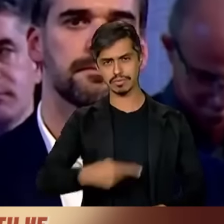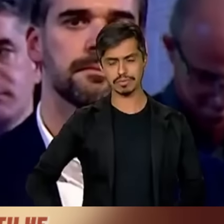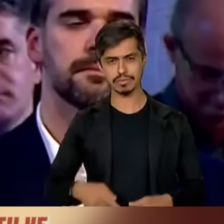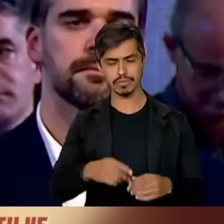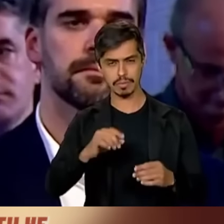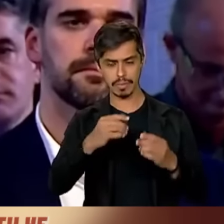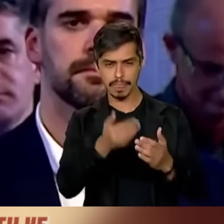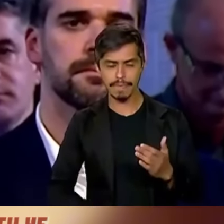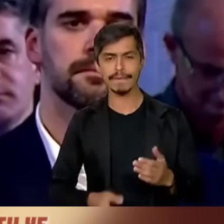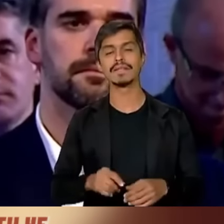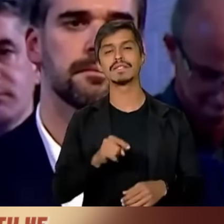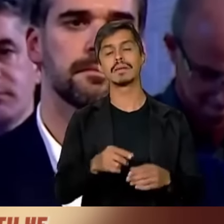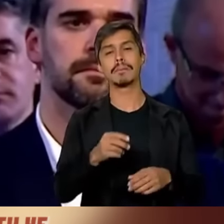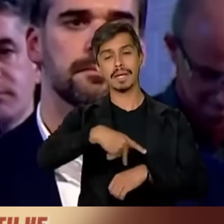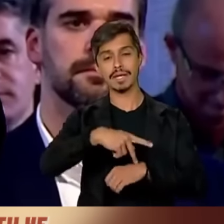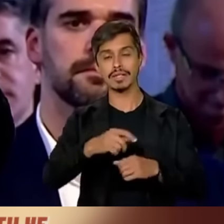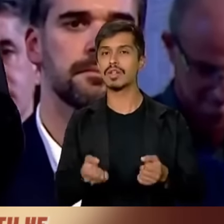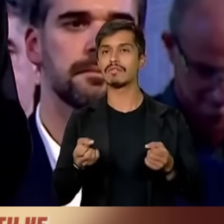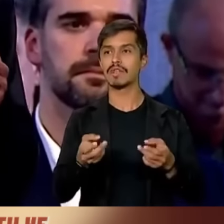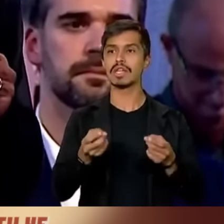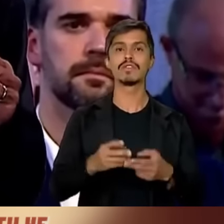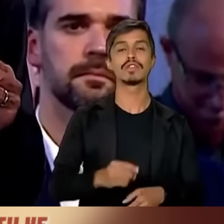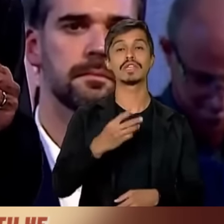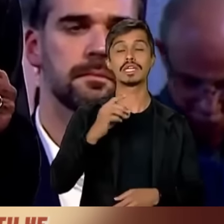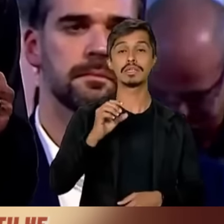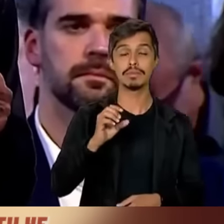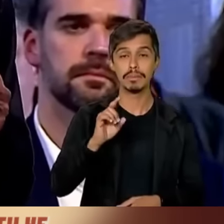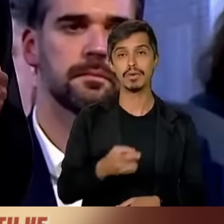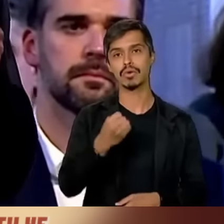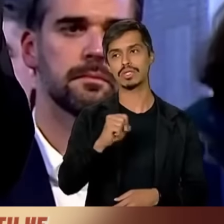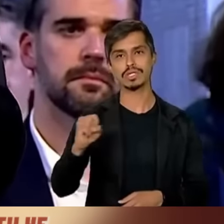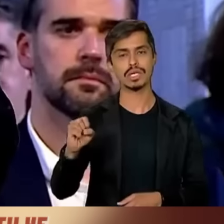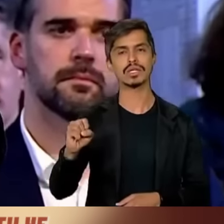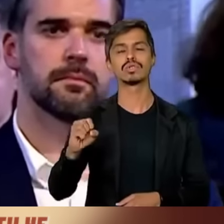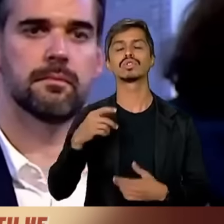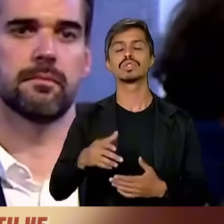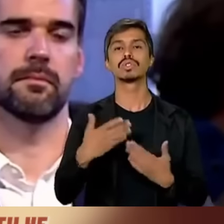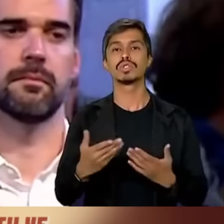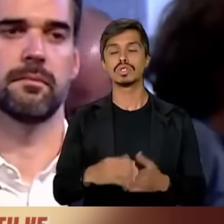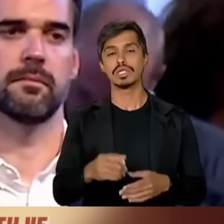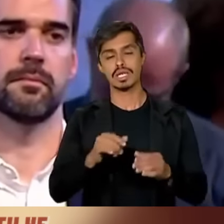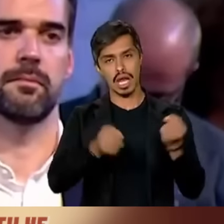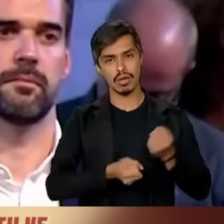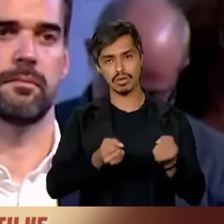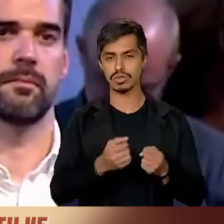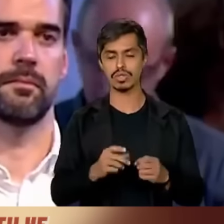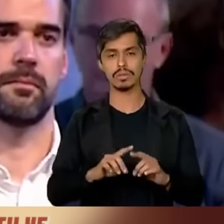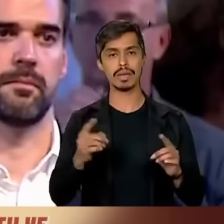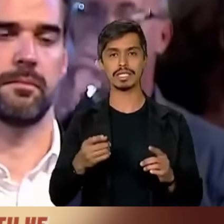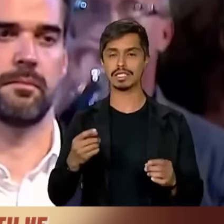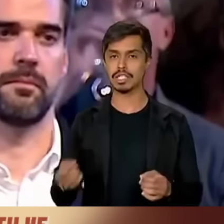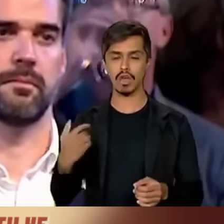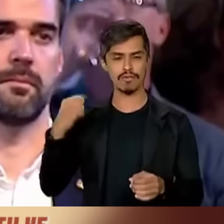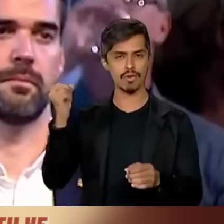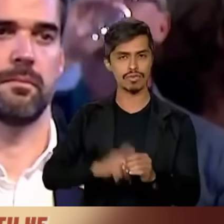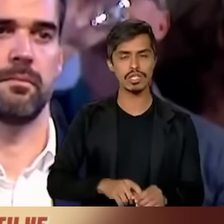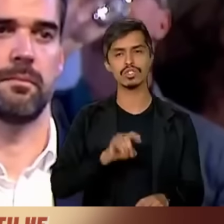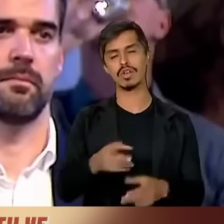vendia 3 milhões e 800 mil carros por ano. Quando eu voltei 15 anos depois, esse país só vendia 1 milhão e